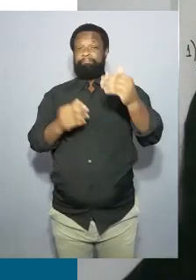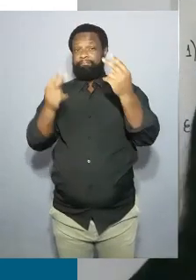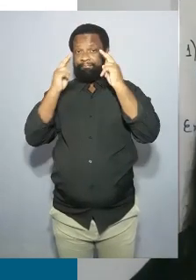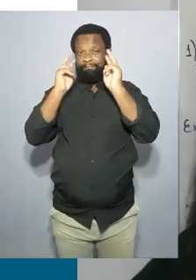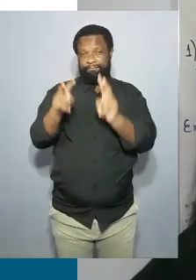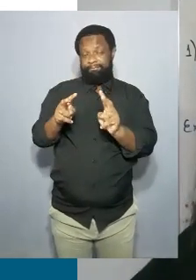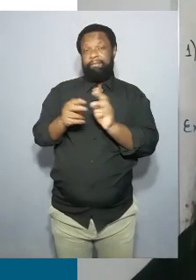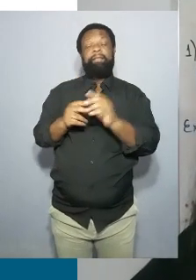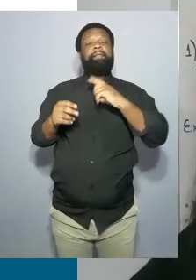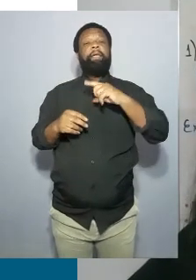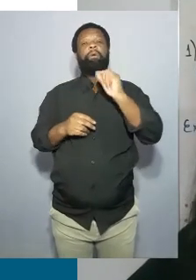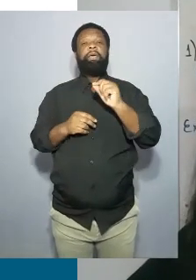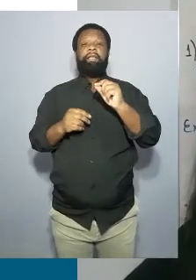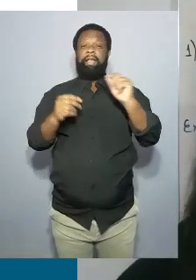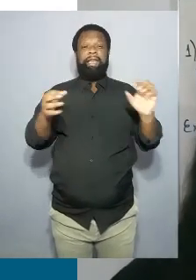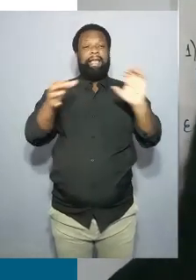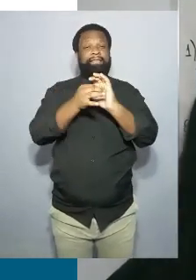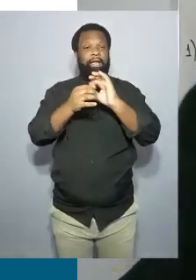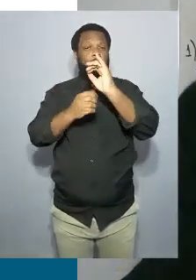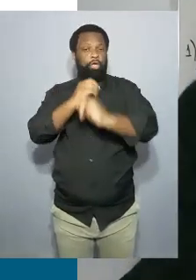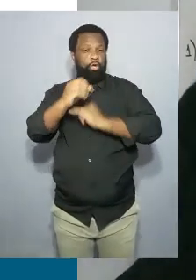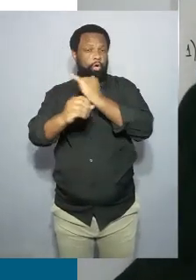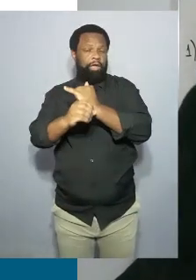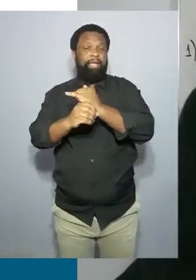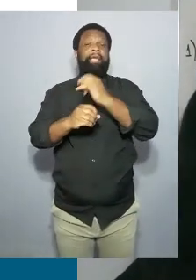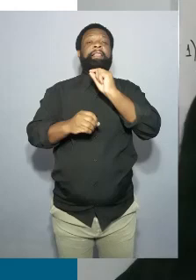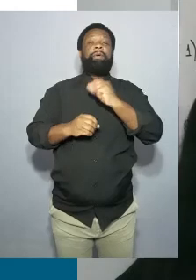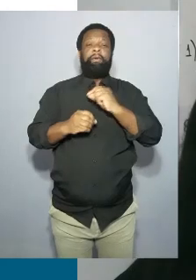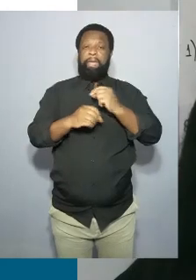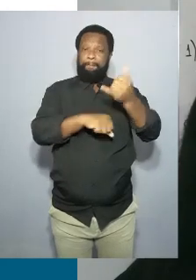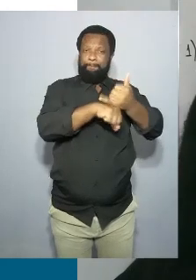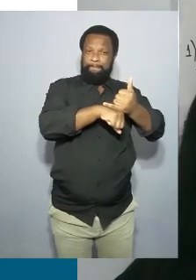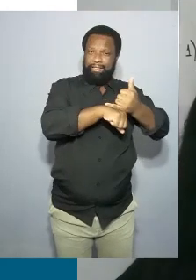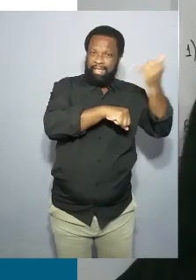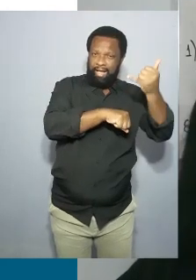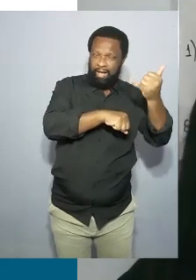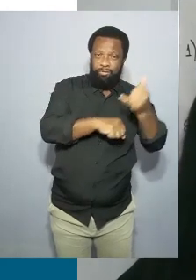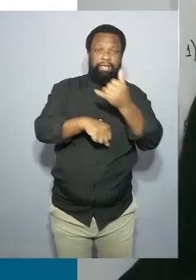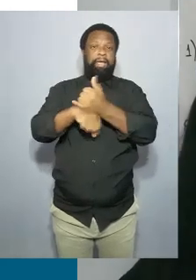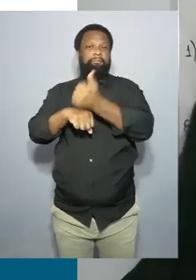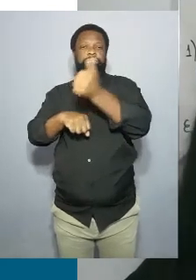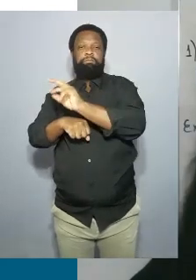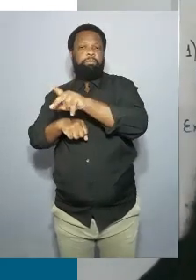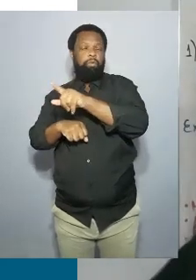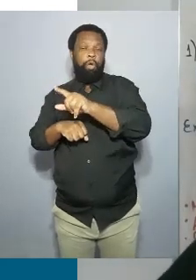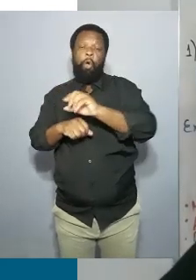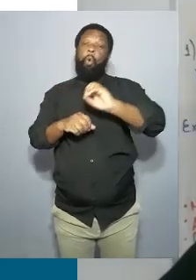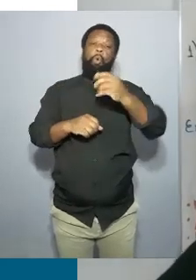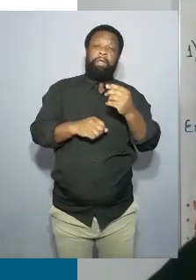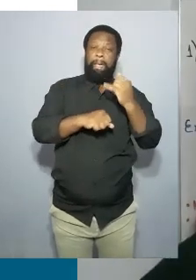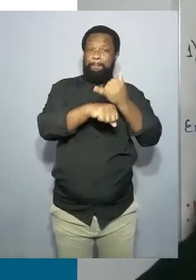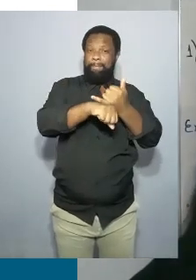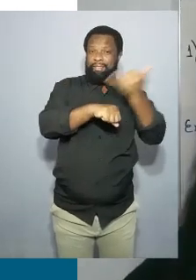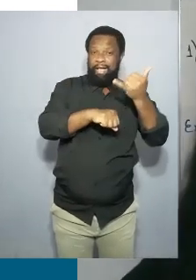pessoal, nós temos então a ligação iônica, ela ocorre entre metal e ametal ou entre metal